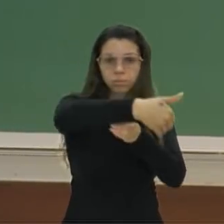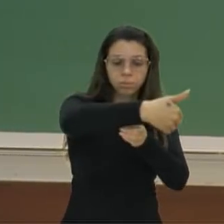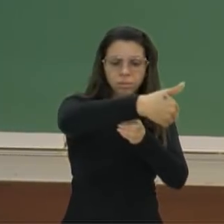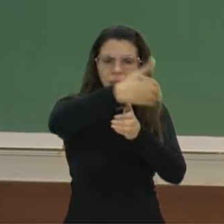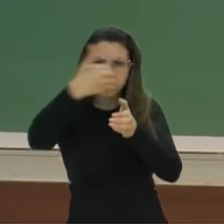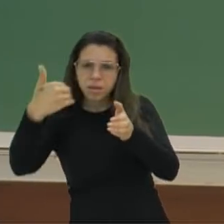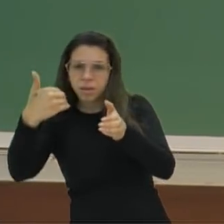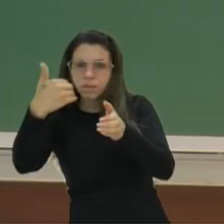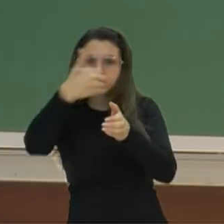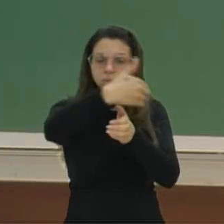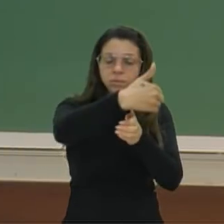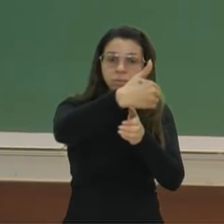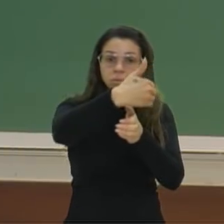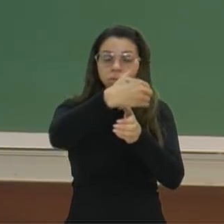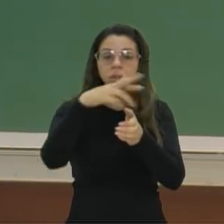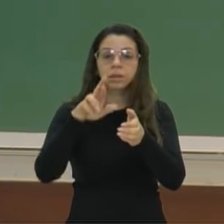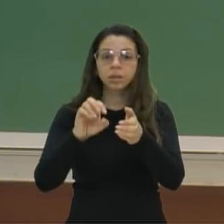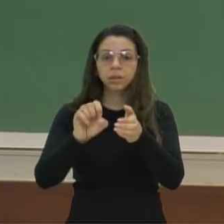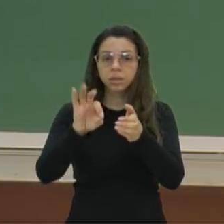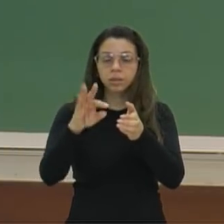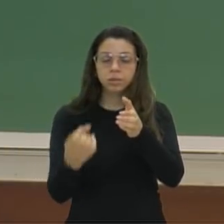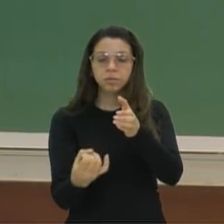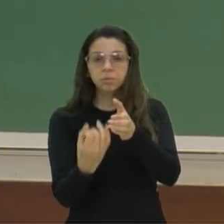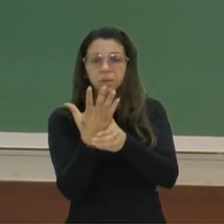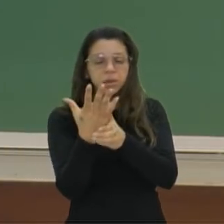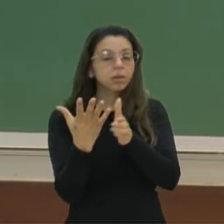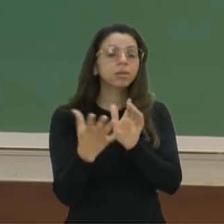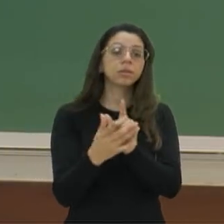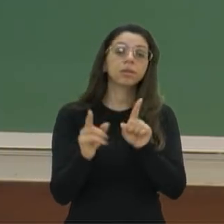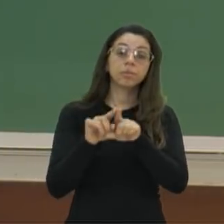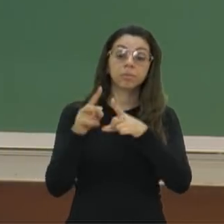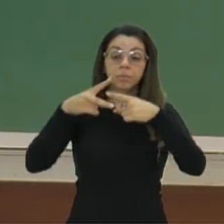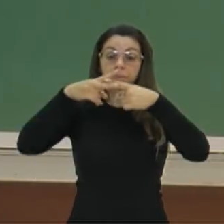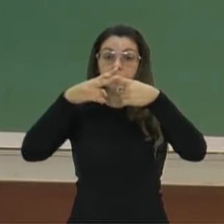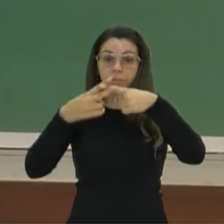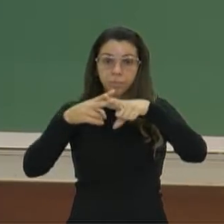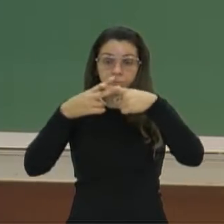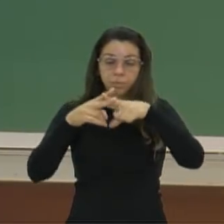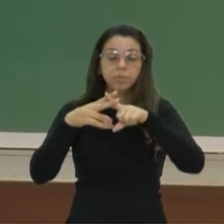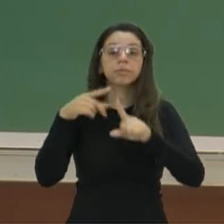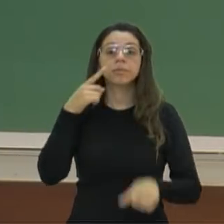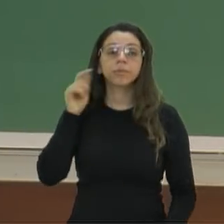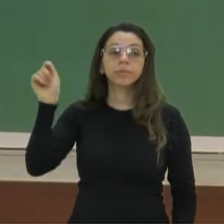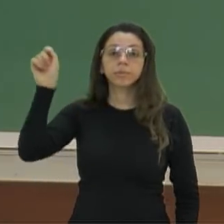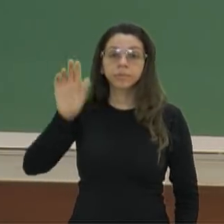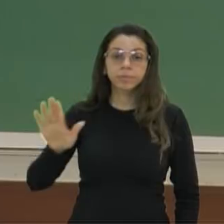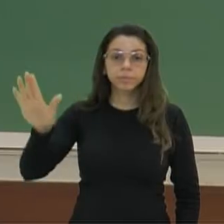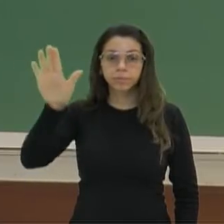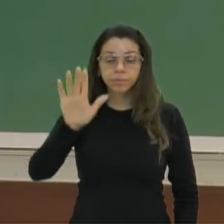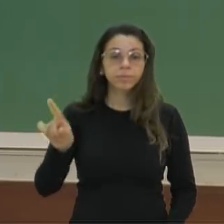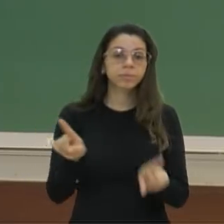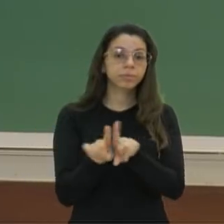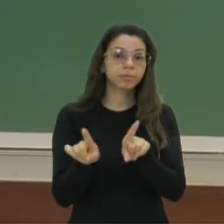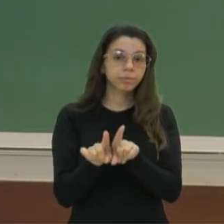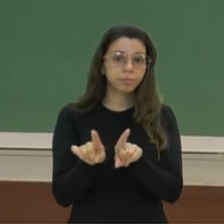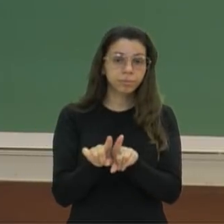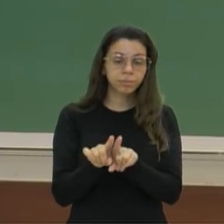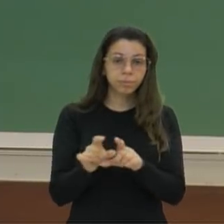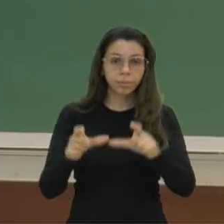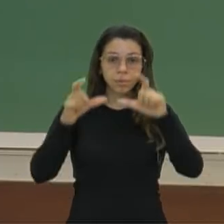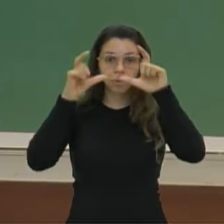pouco depois, um pouco na retina. Então, para corrigir o astigmatismo, é utilizado também uma